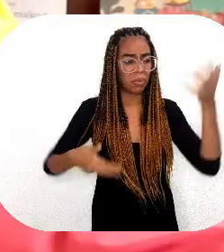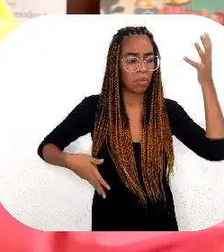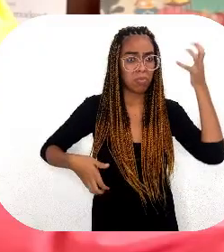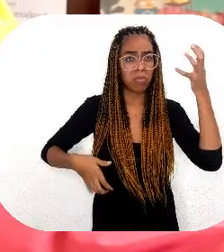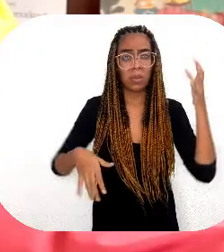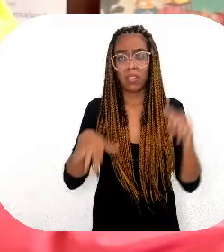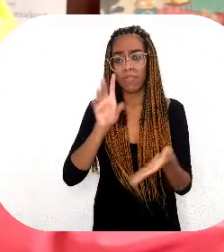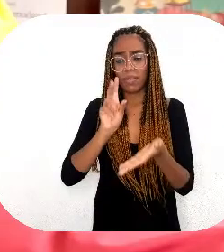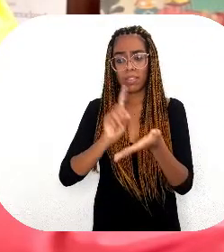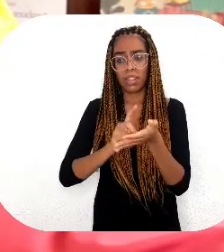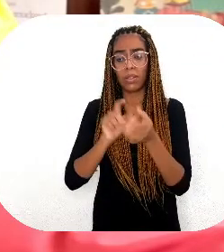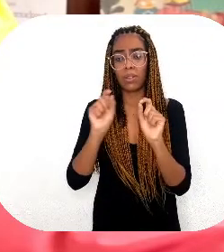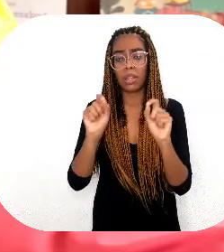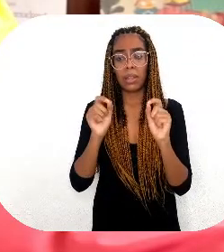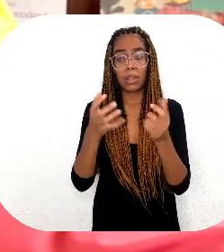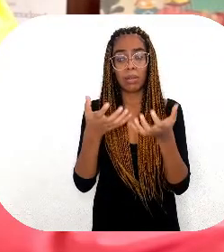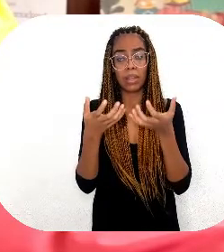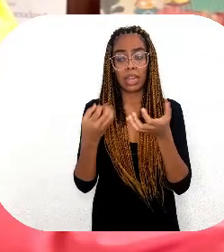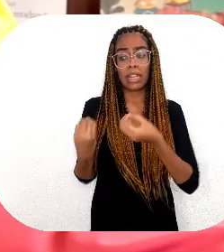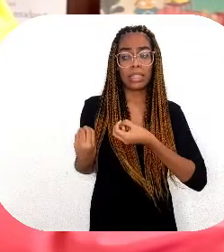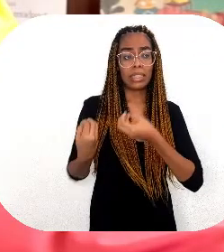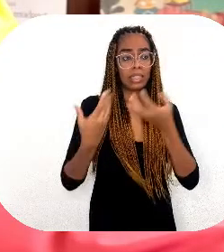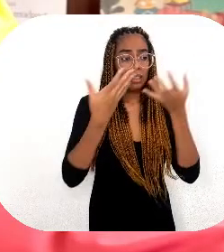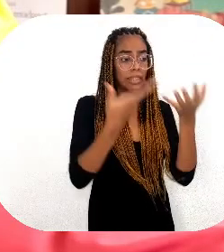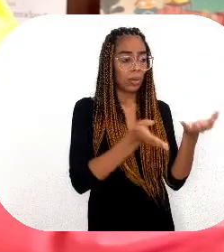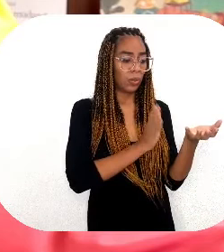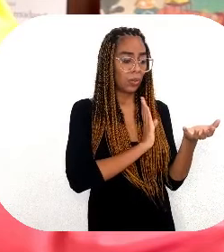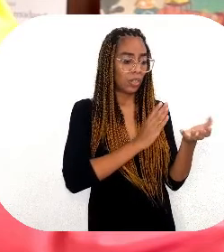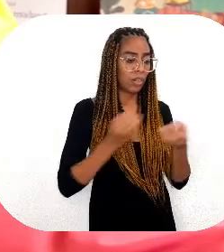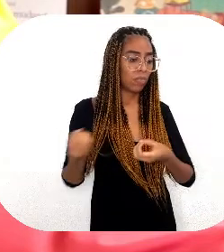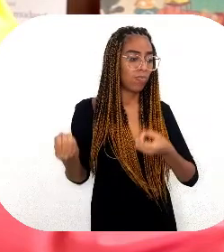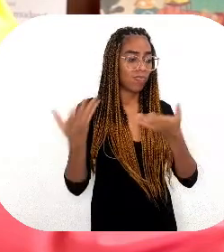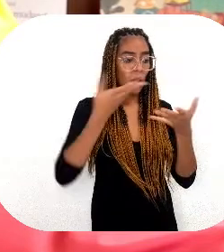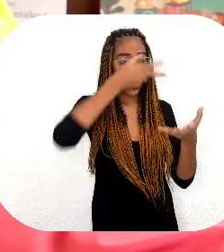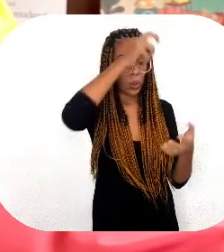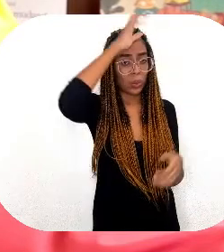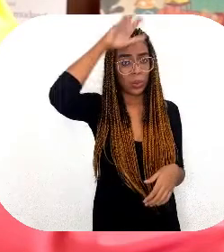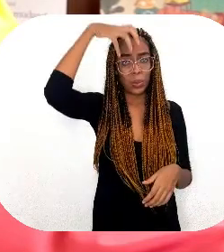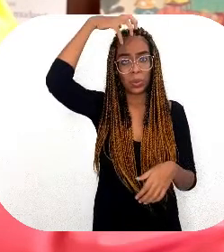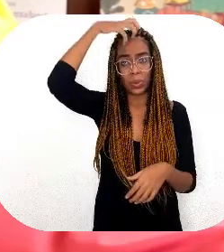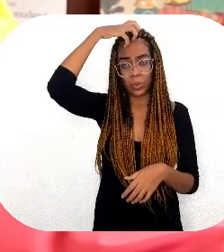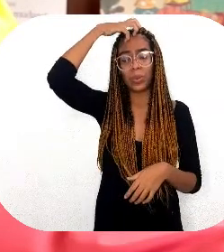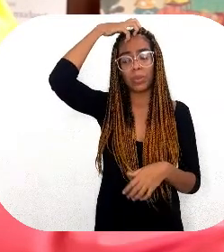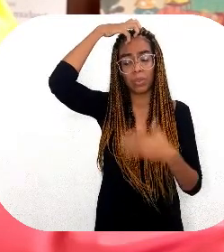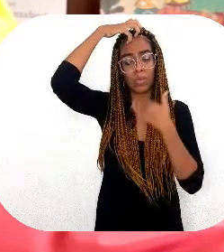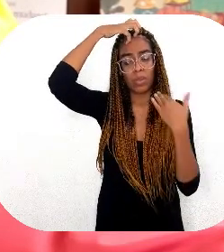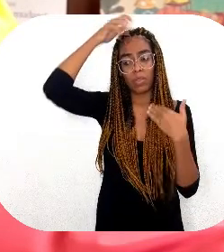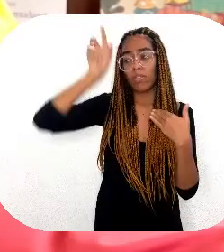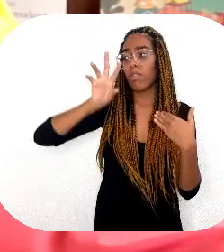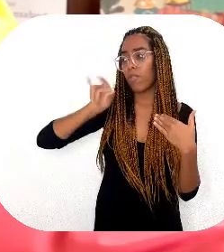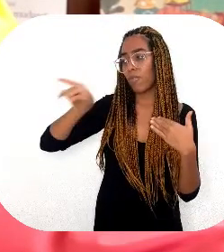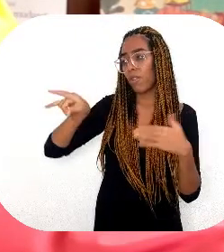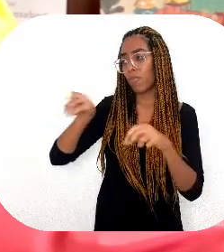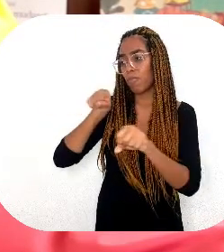de um macaco? Na verdade, tudo o que eu queria era dar o seu coração para o meu chefe, o chefe da